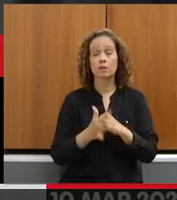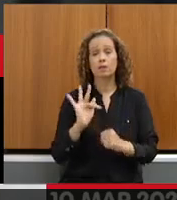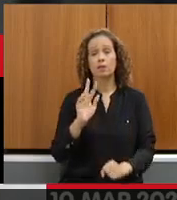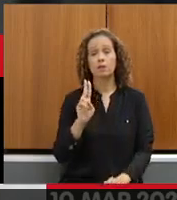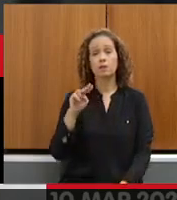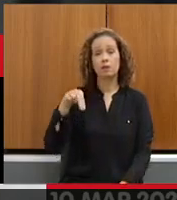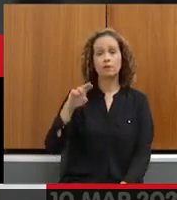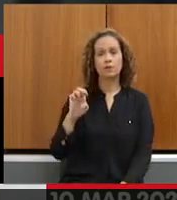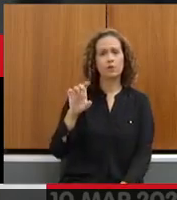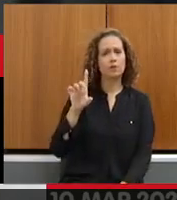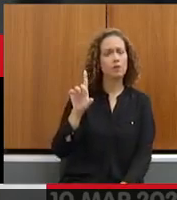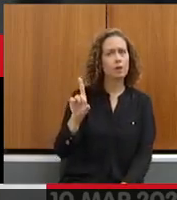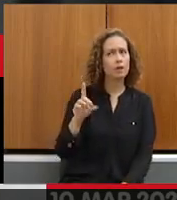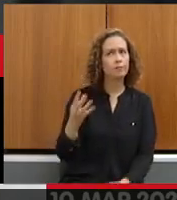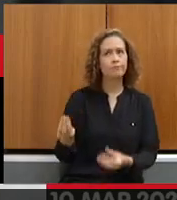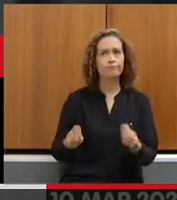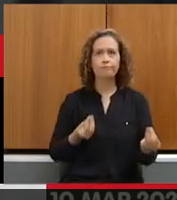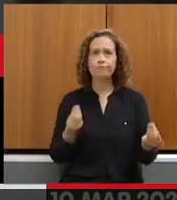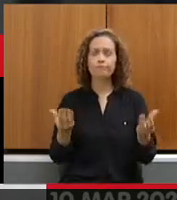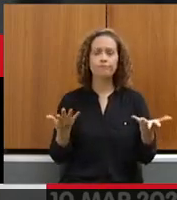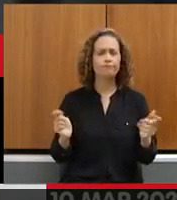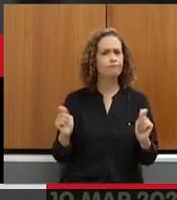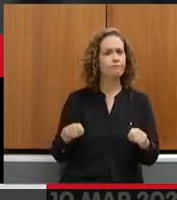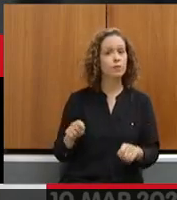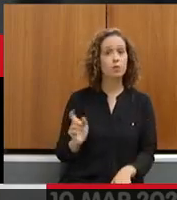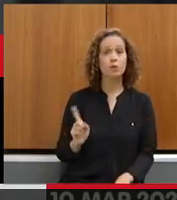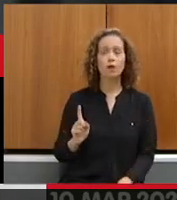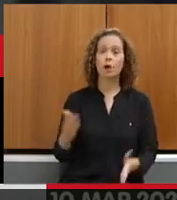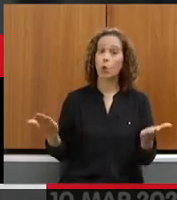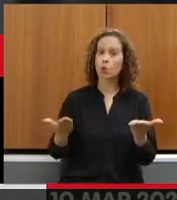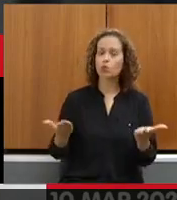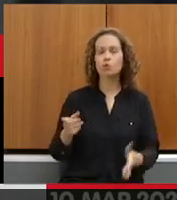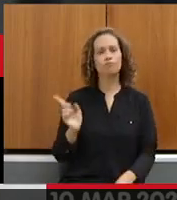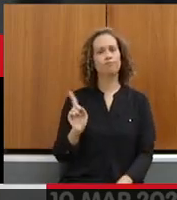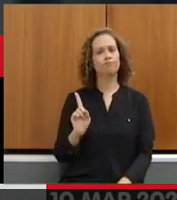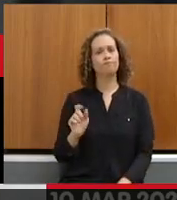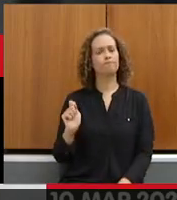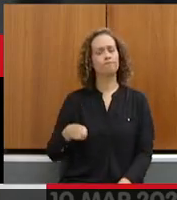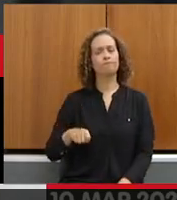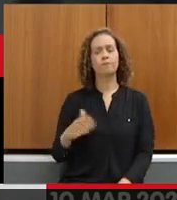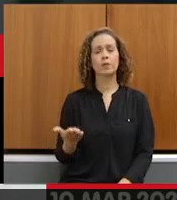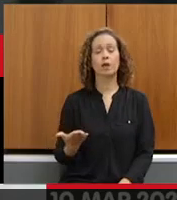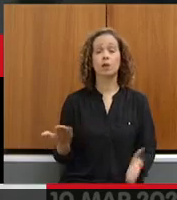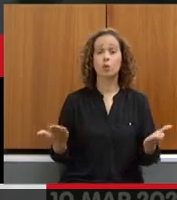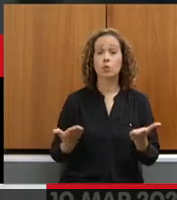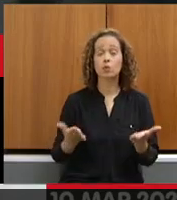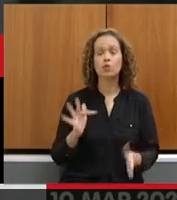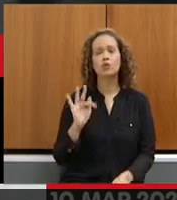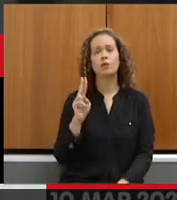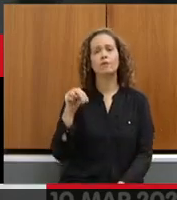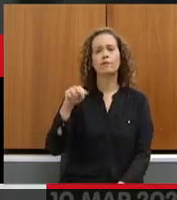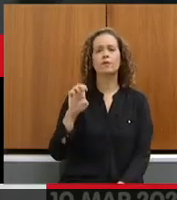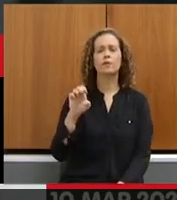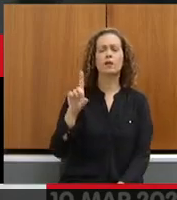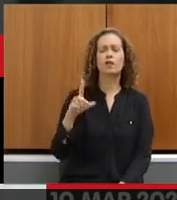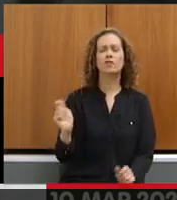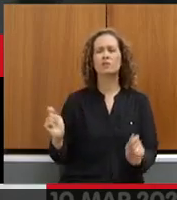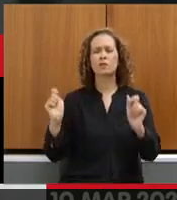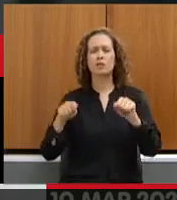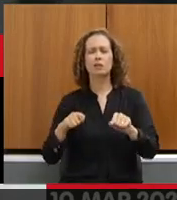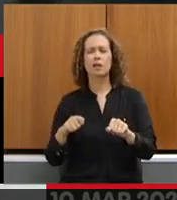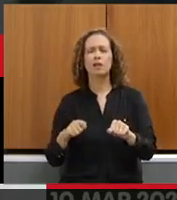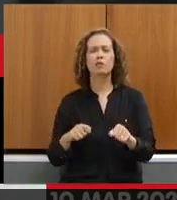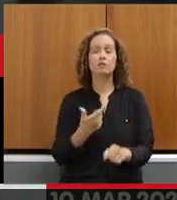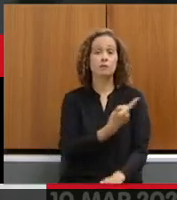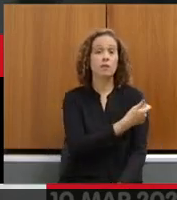efetivamente fora da estrutura que ela tem hoje ou seja fornece não tem uma capacidade para se produzir vacina uma vez